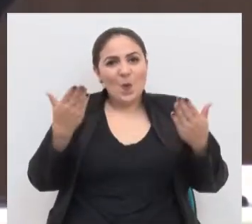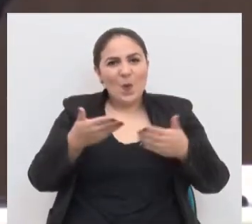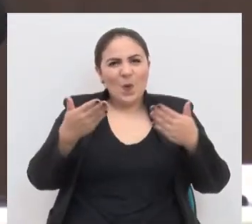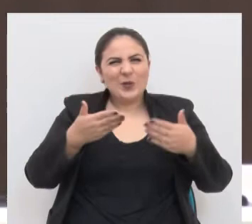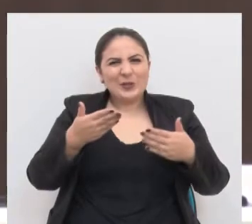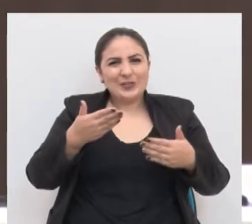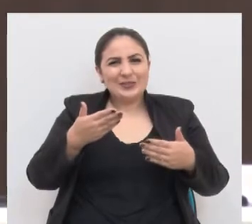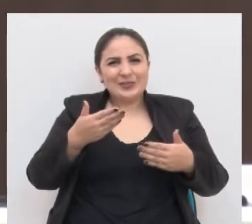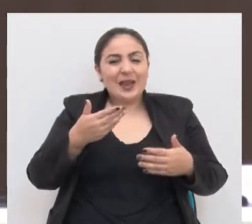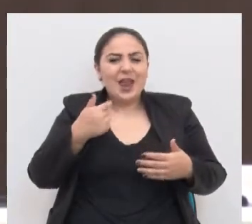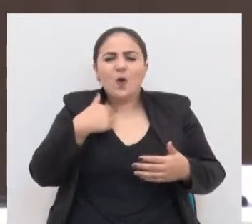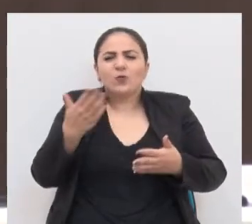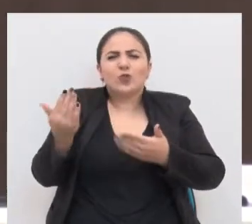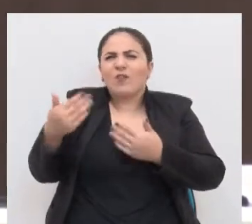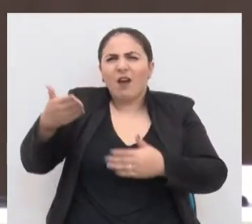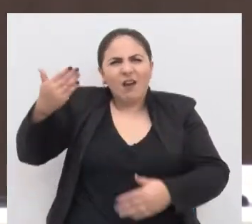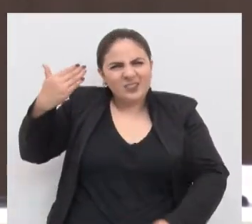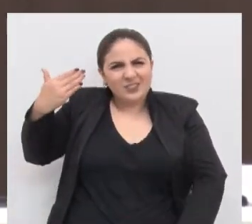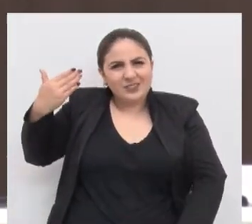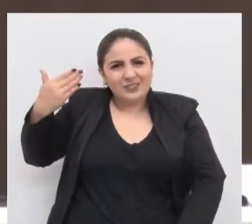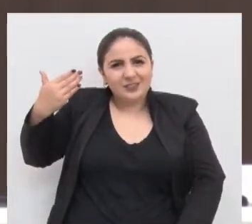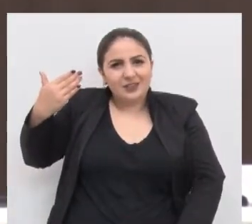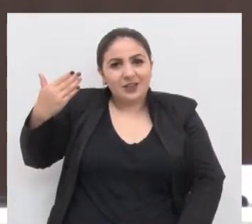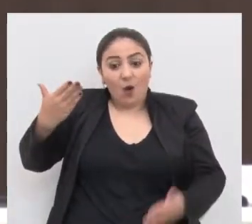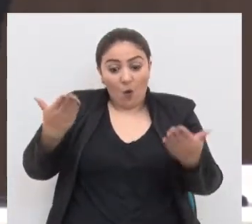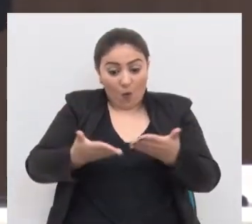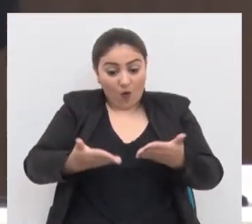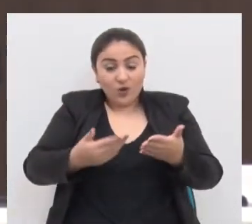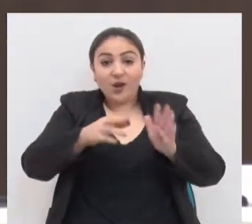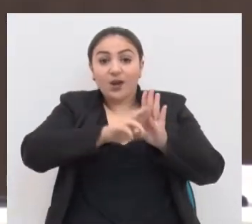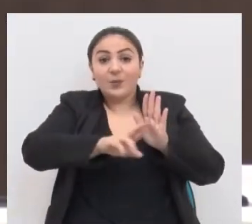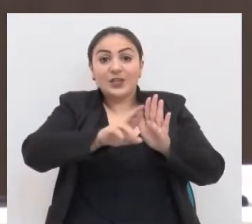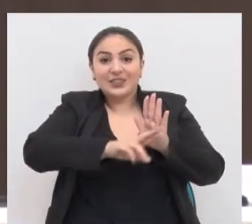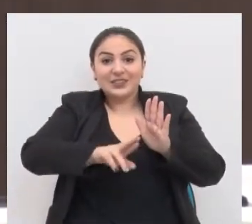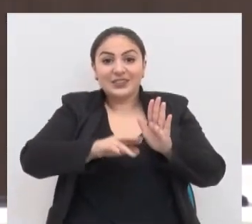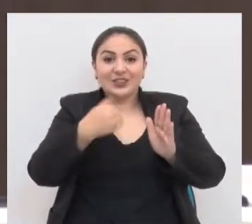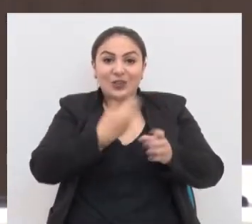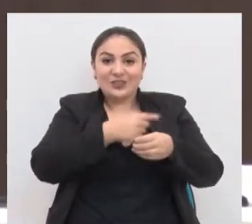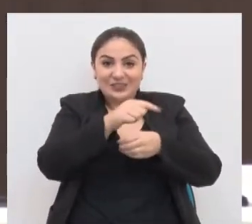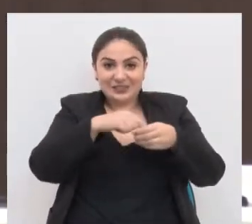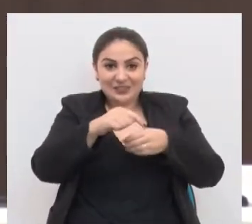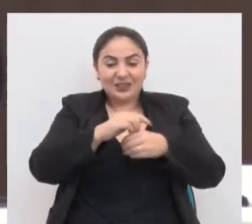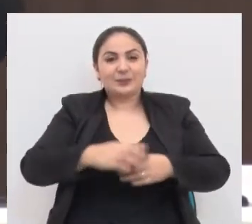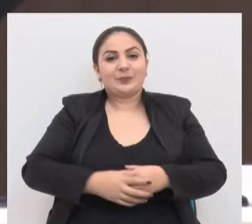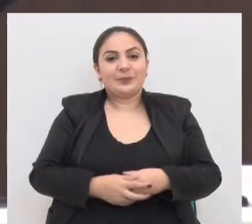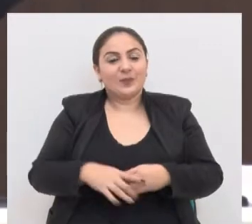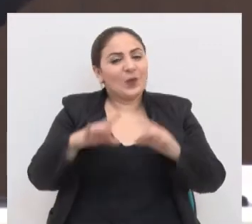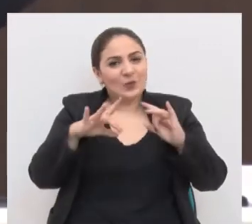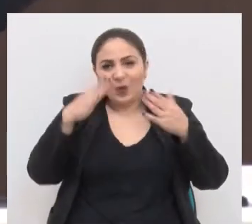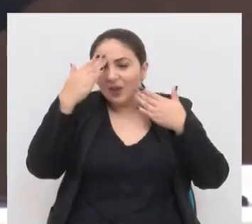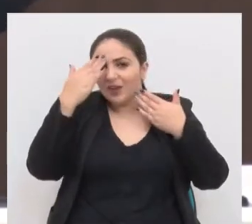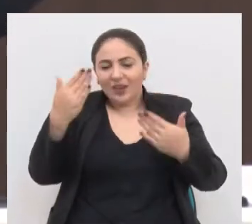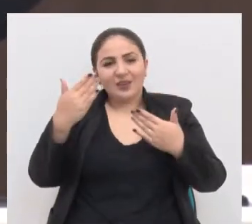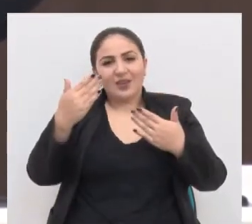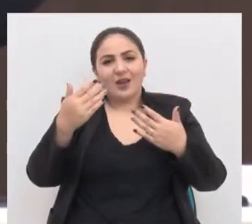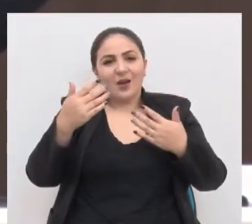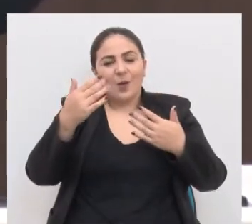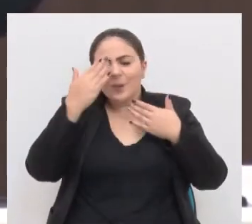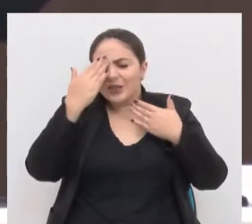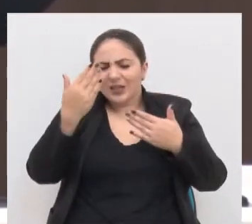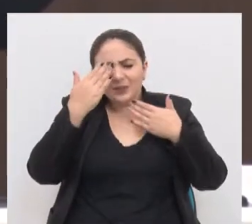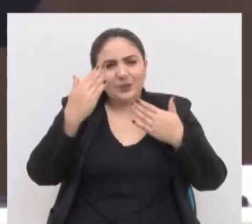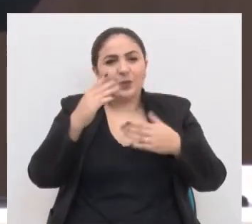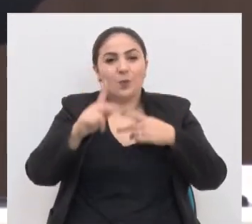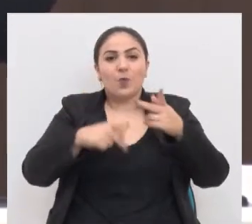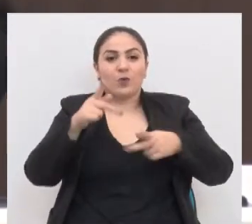Hoje, aquele guri simples, caipira, hoje está aqui representando uma parte da nossa cidade. Só tenho que agradecer.